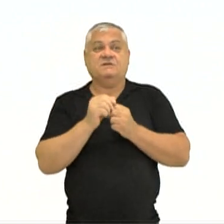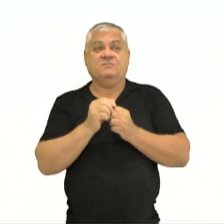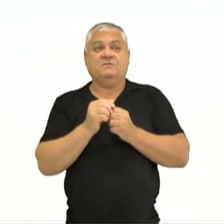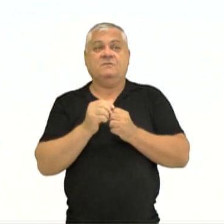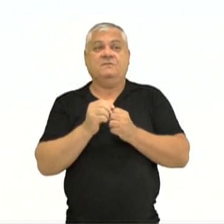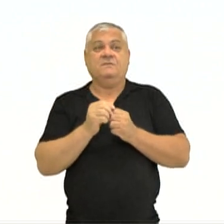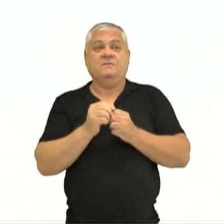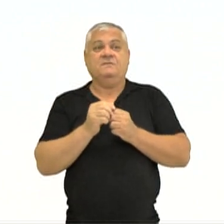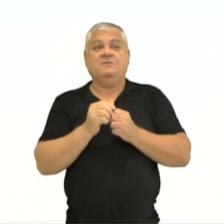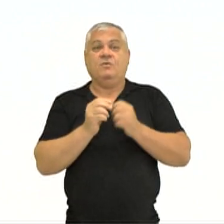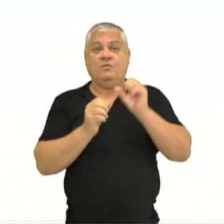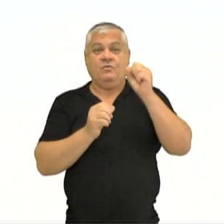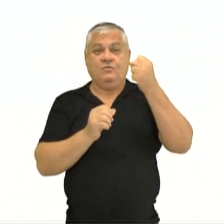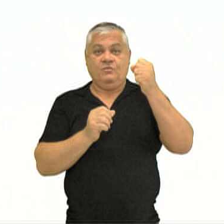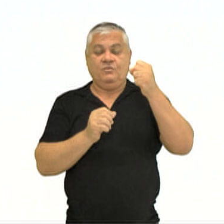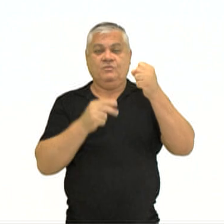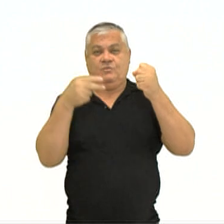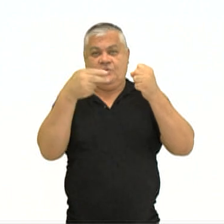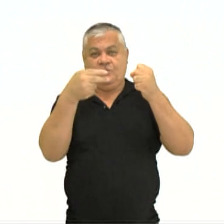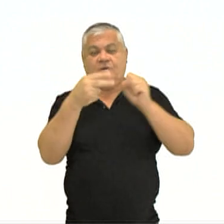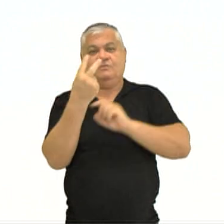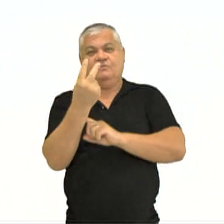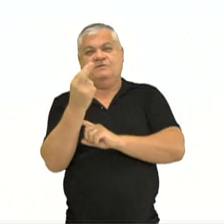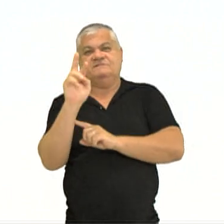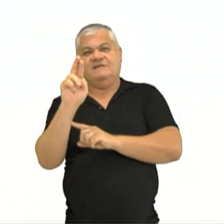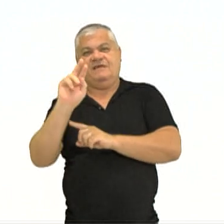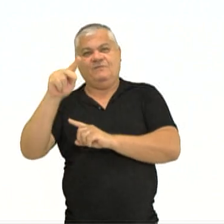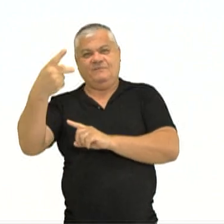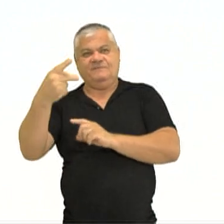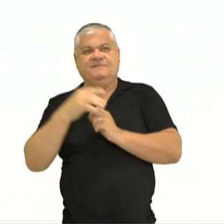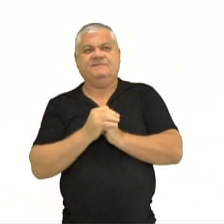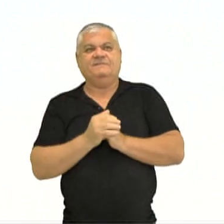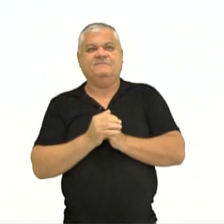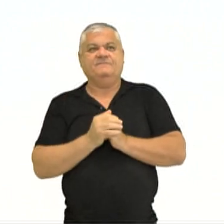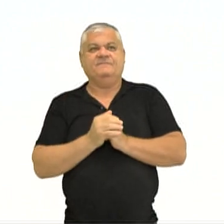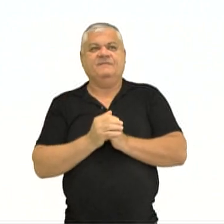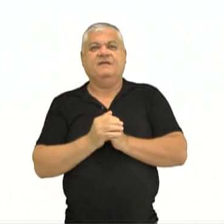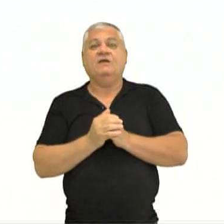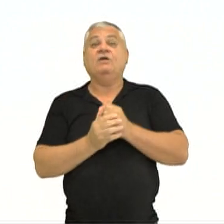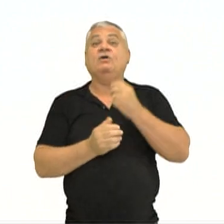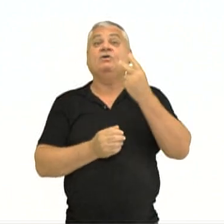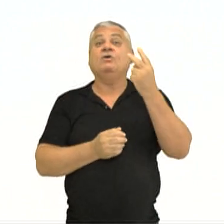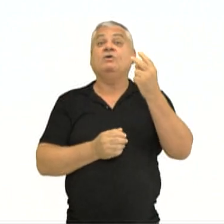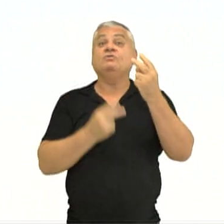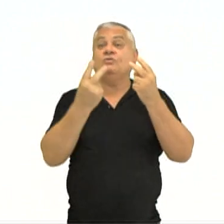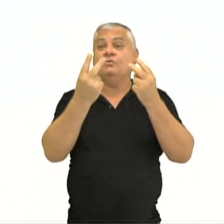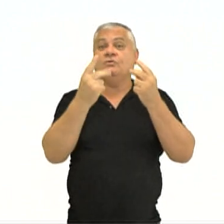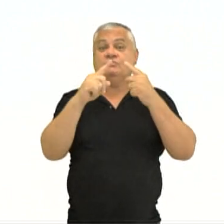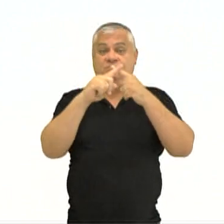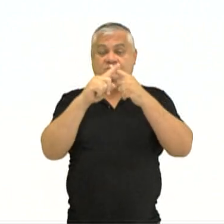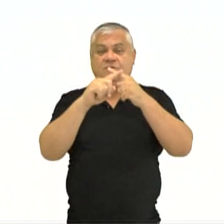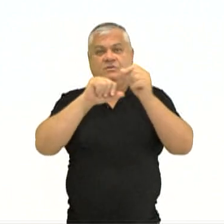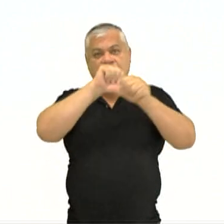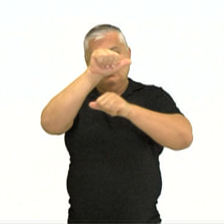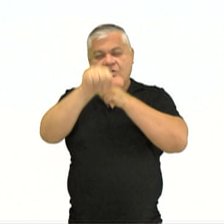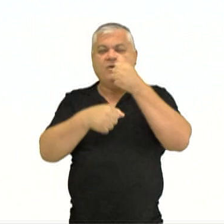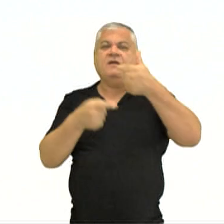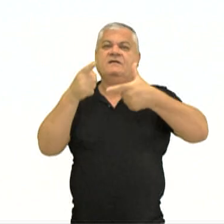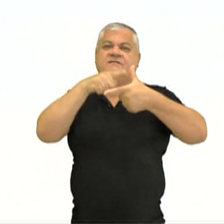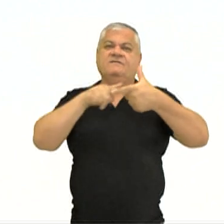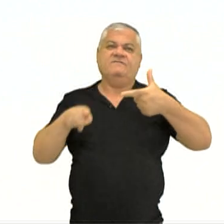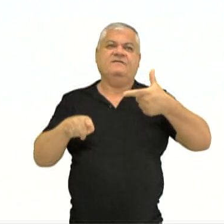π, ficou 8 igual a 2r ao quadrado. Esse 2 está multiplicando, passa dividindo. R ao